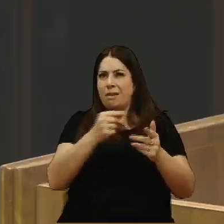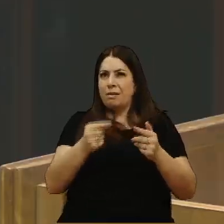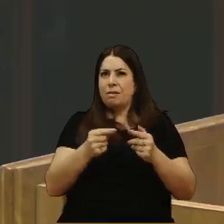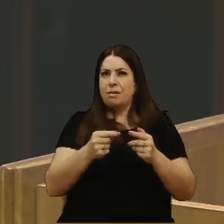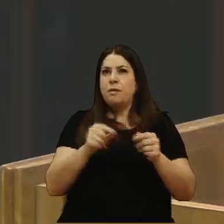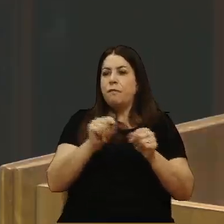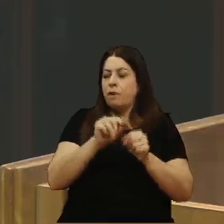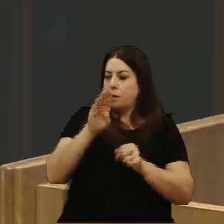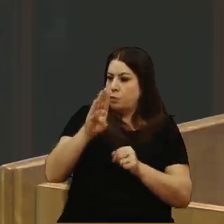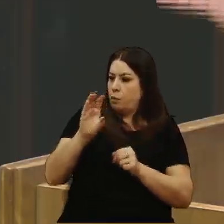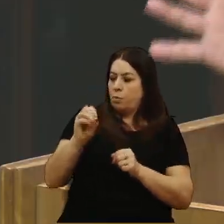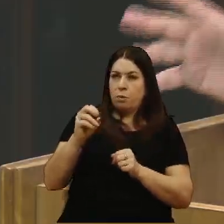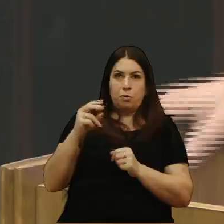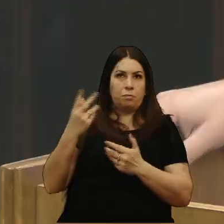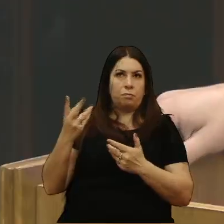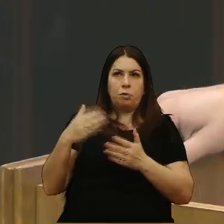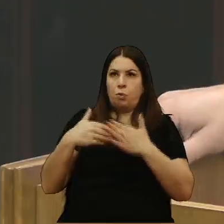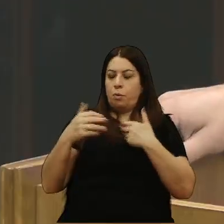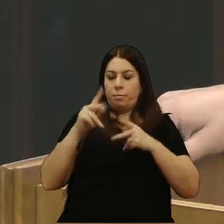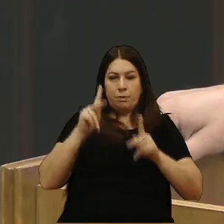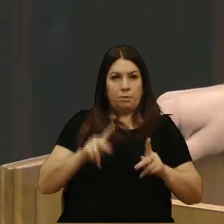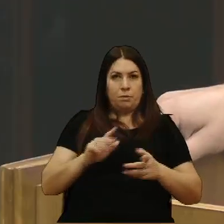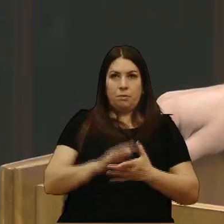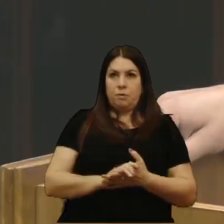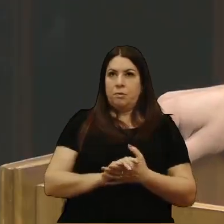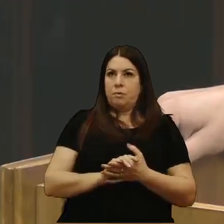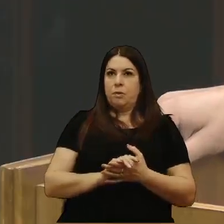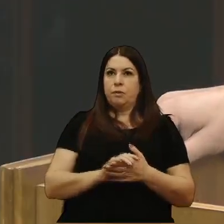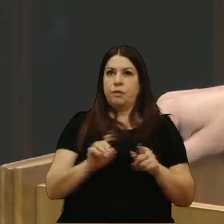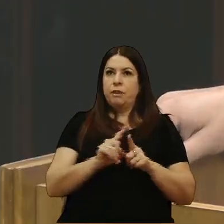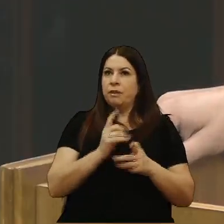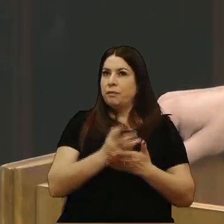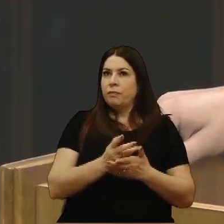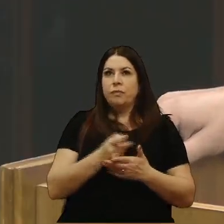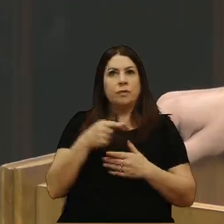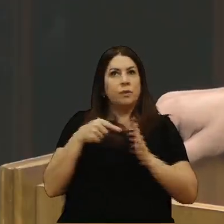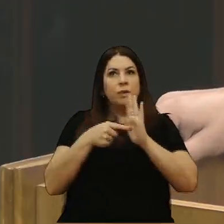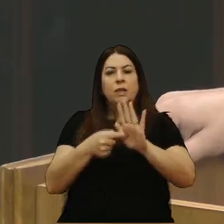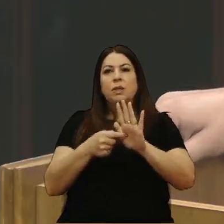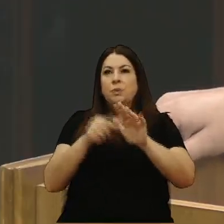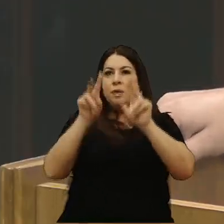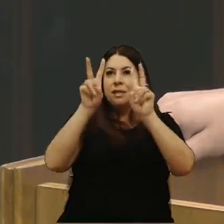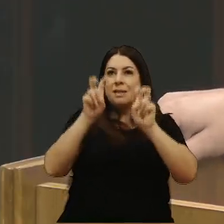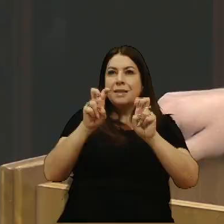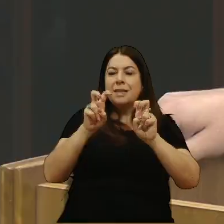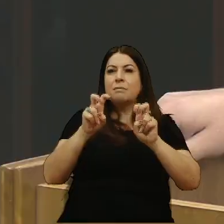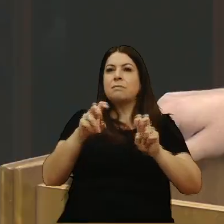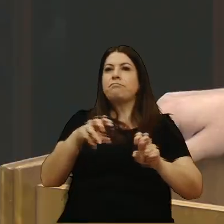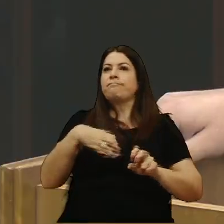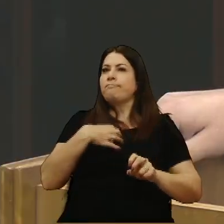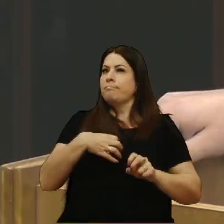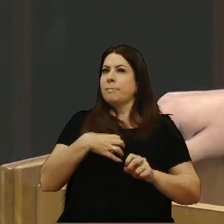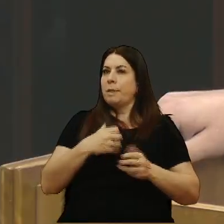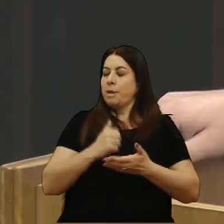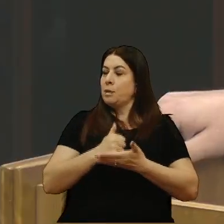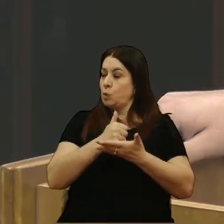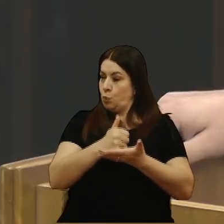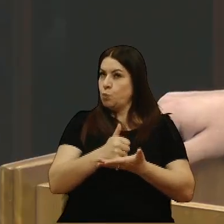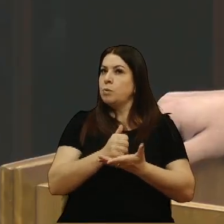como vereador, ou qualquer pessoa. Então, eu estou trazendo esse tema porque me indigna. A minha